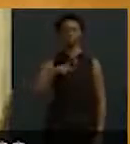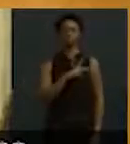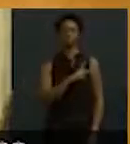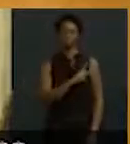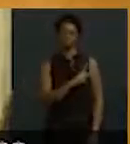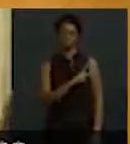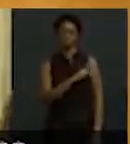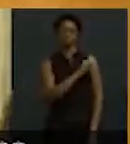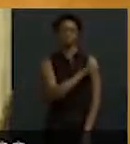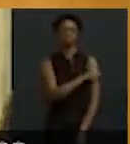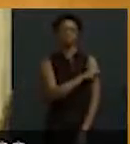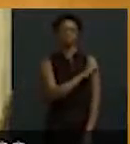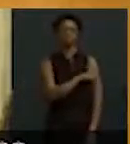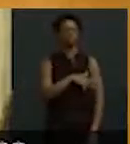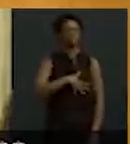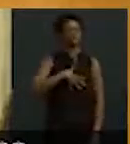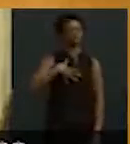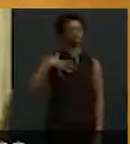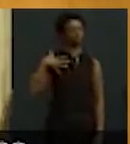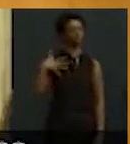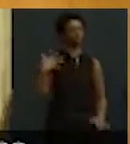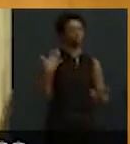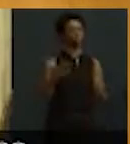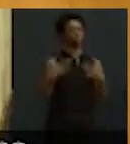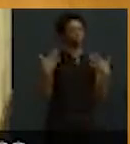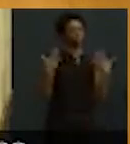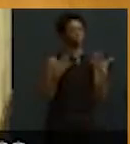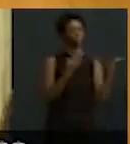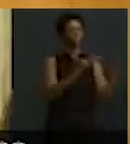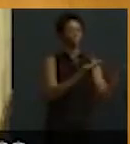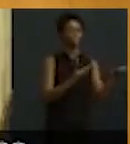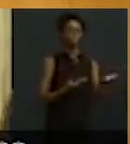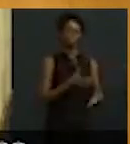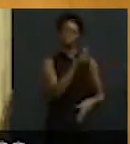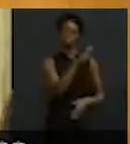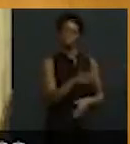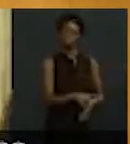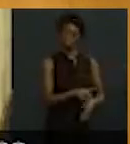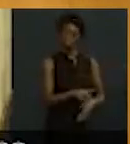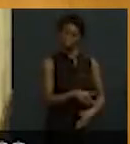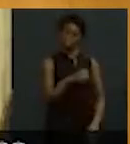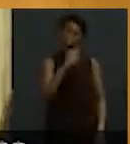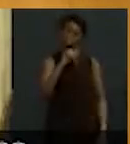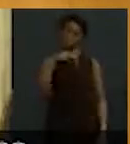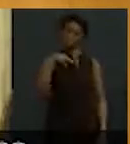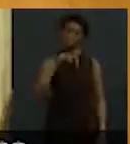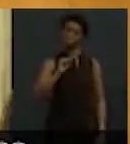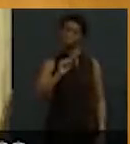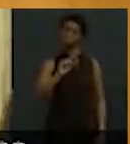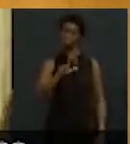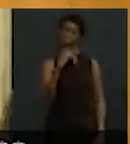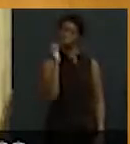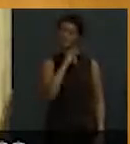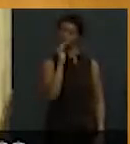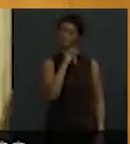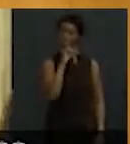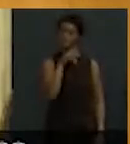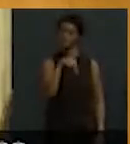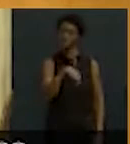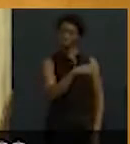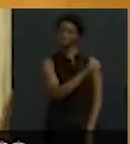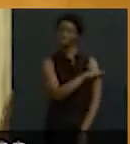Rio de Janeiro tem a honra de convidar o cônsul-geral da Itália no Rio de Janeiro,